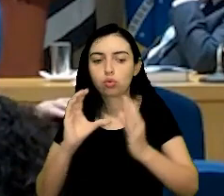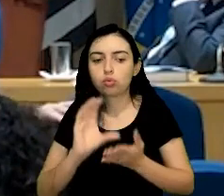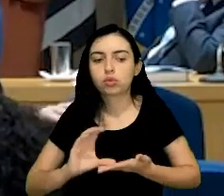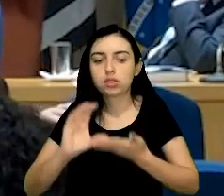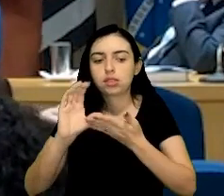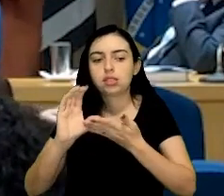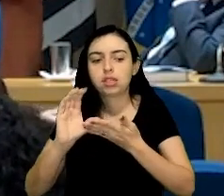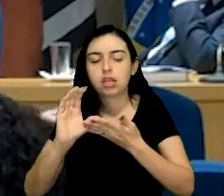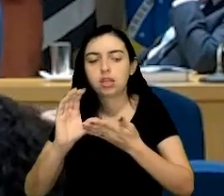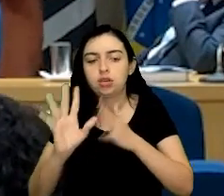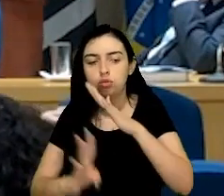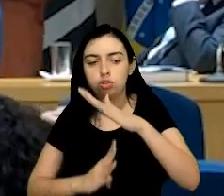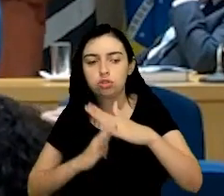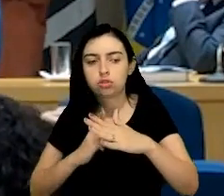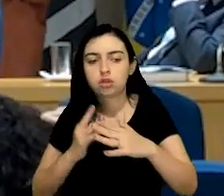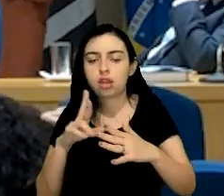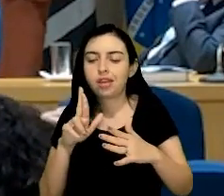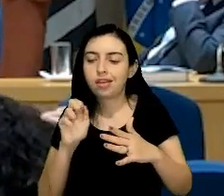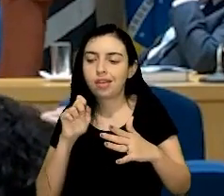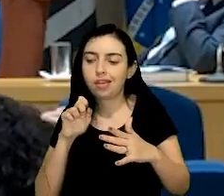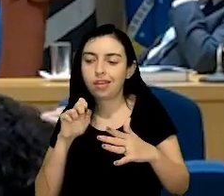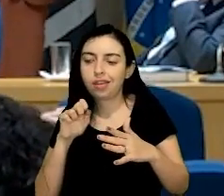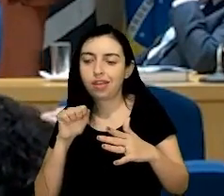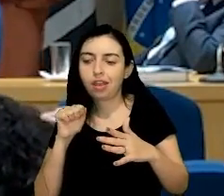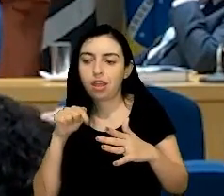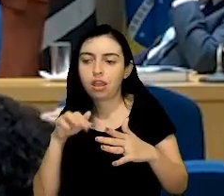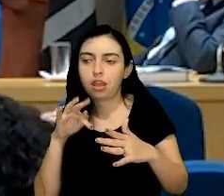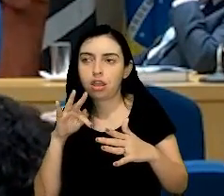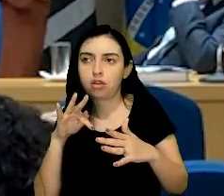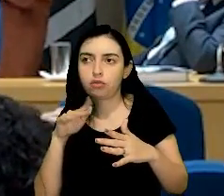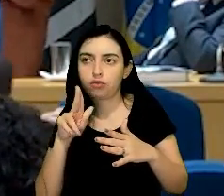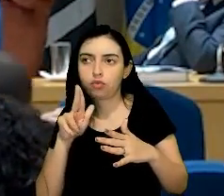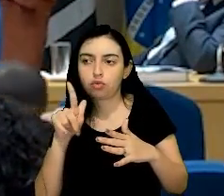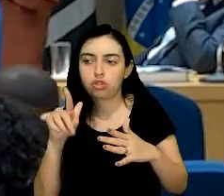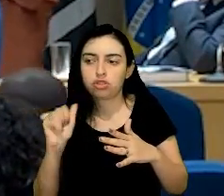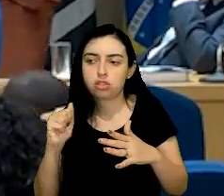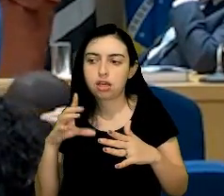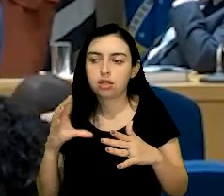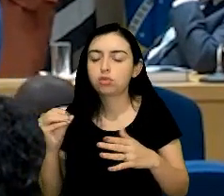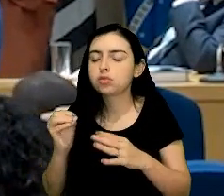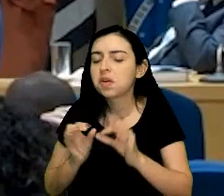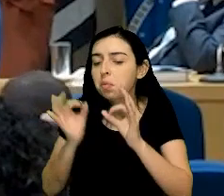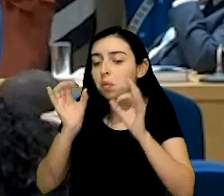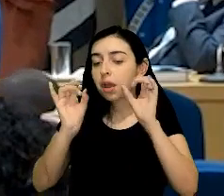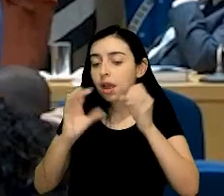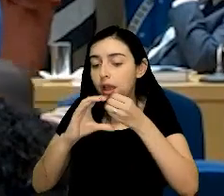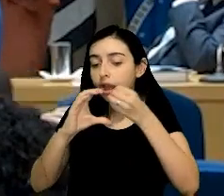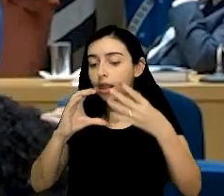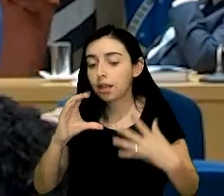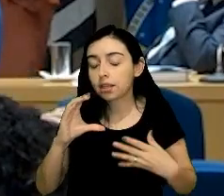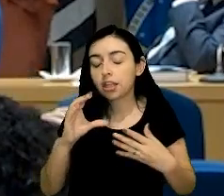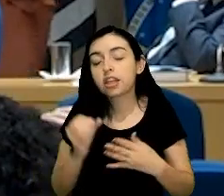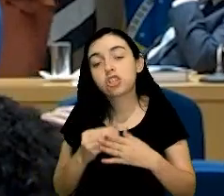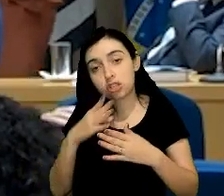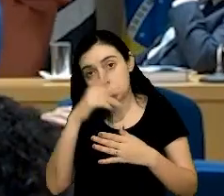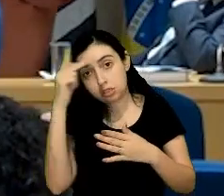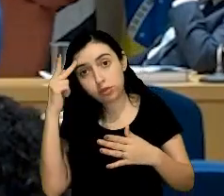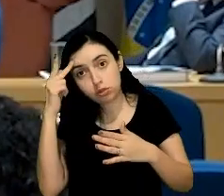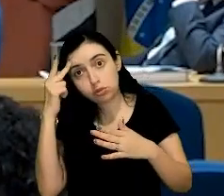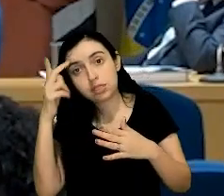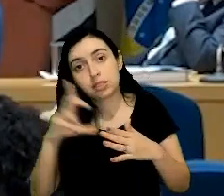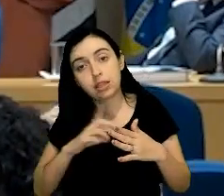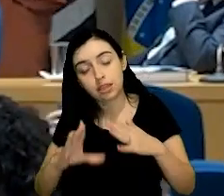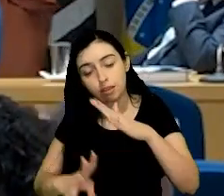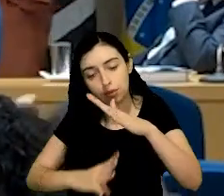não estar dentro do Estatuto do Refúgio, né? Então, vocês vejam, entre 1951,